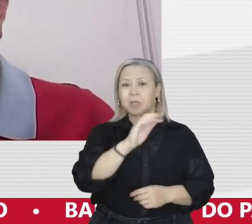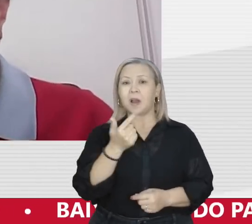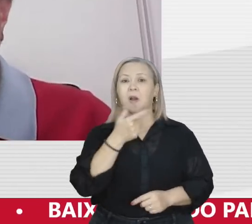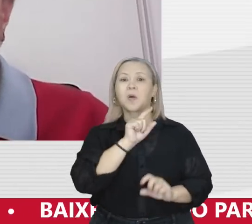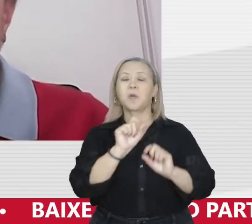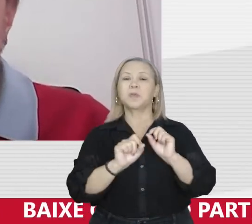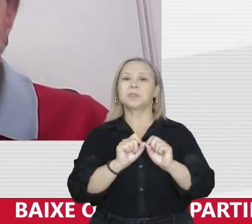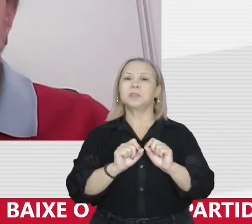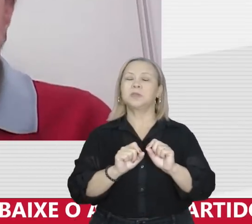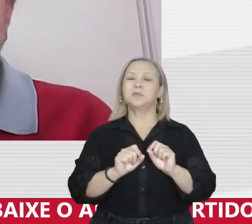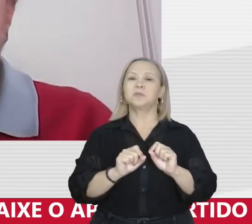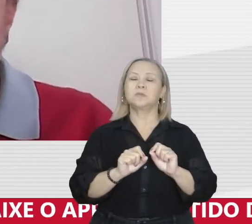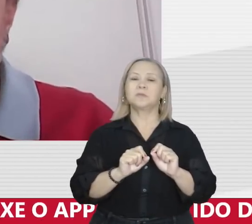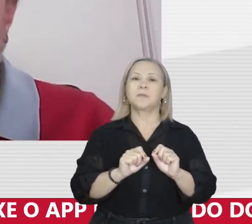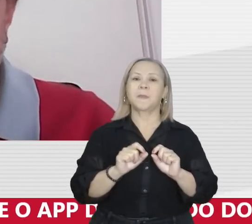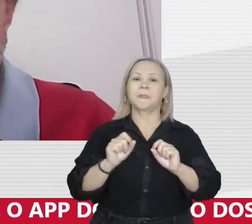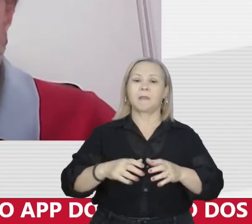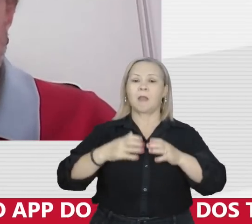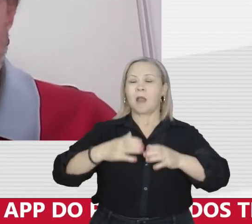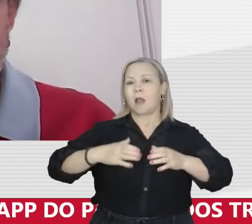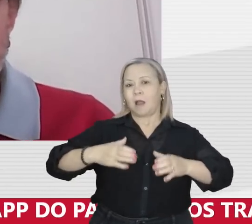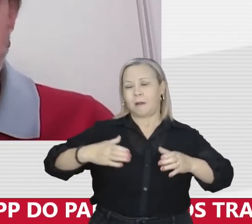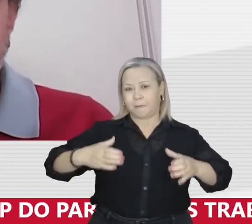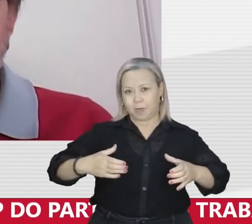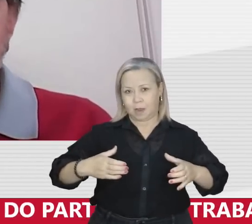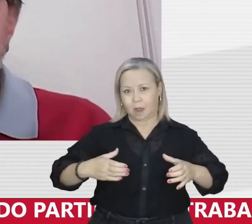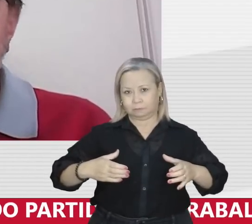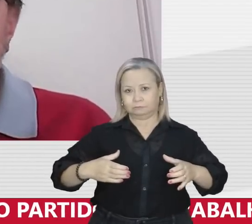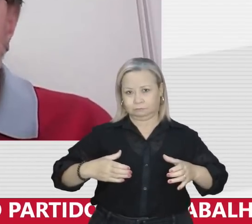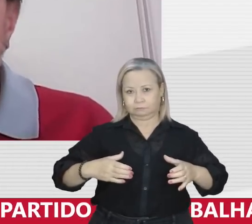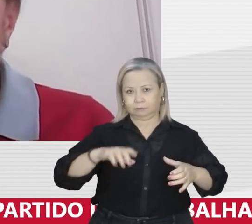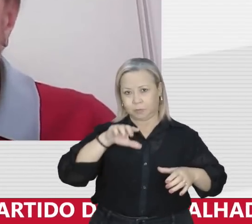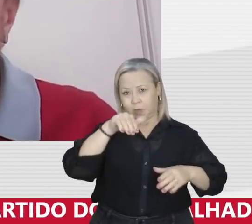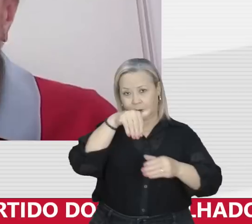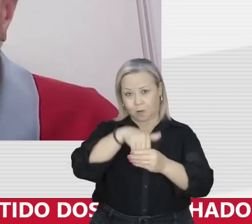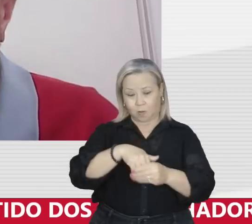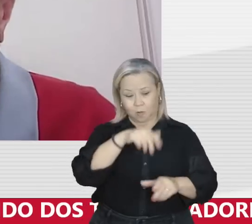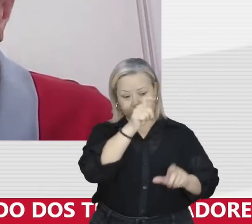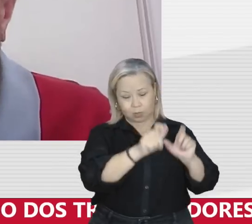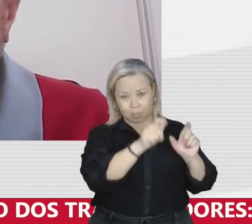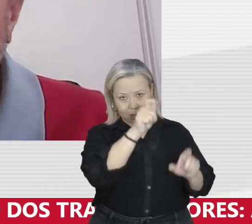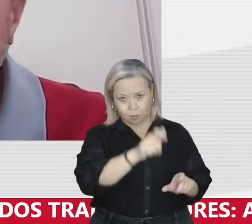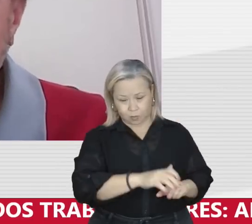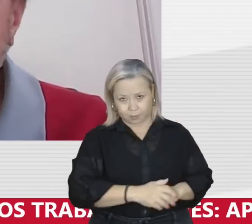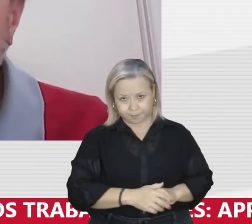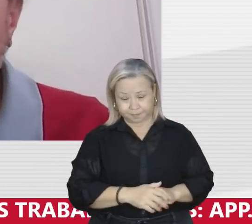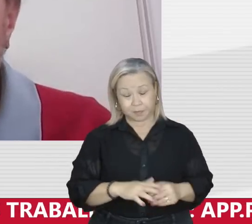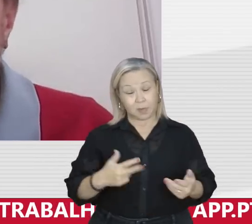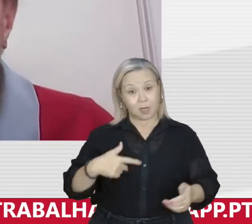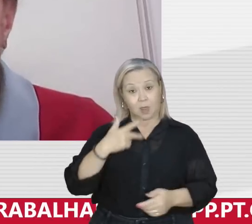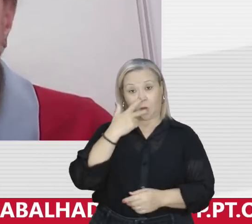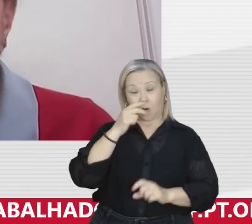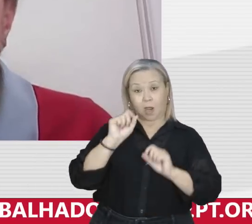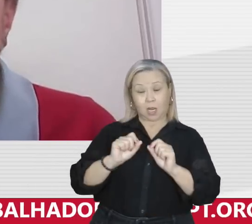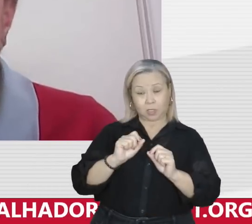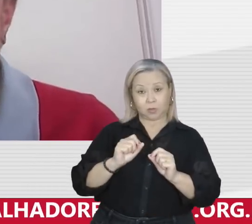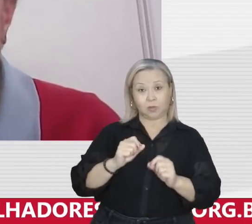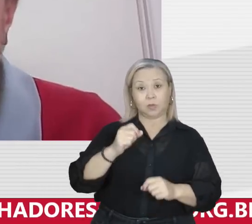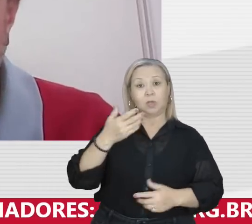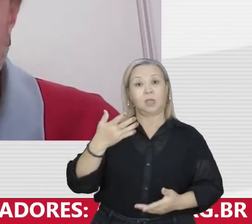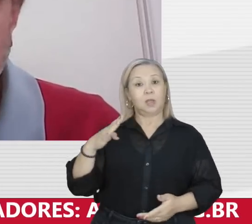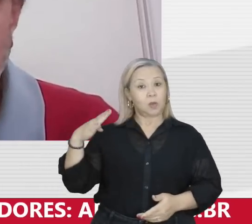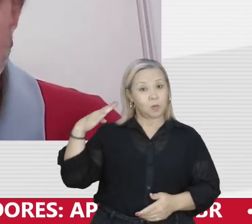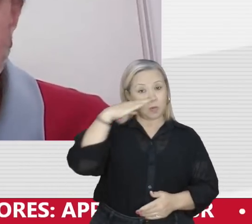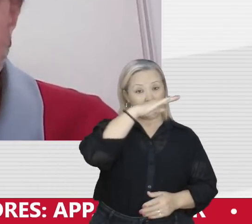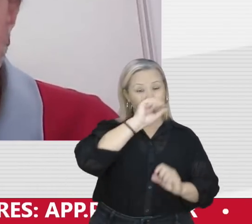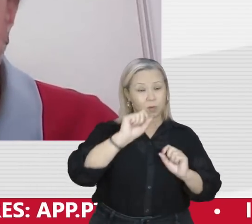sendo Bolsonaro, ampliar. O que eu acredito é que o Bolsonaro hoje joga para viabilizar